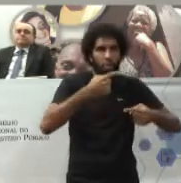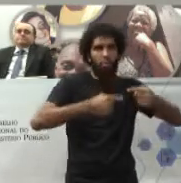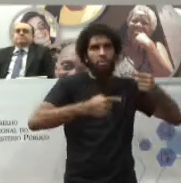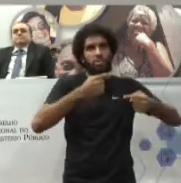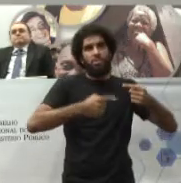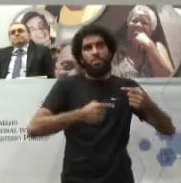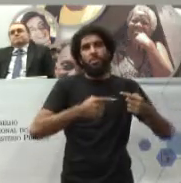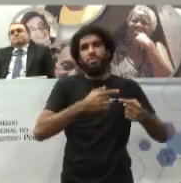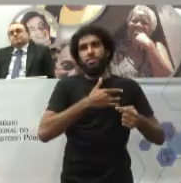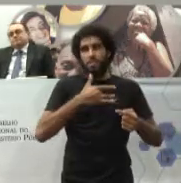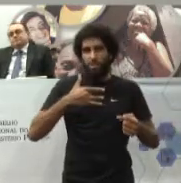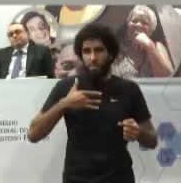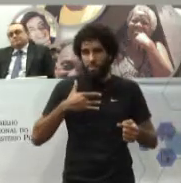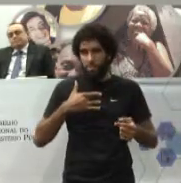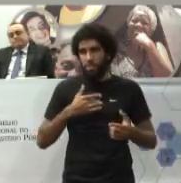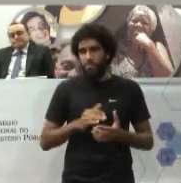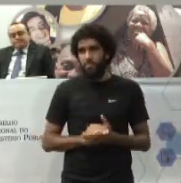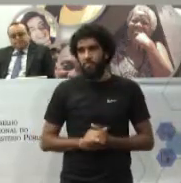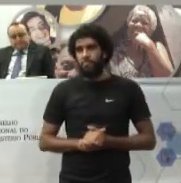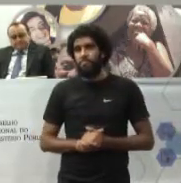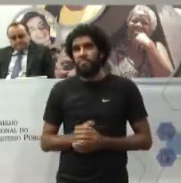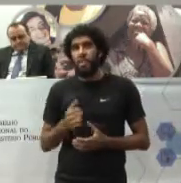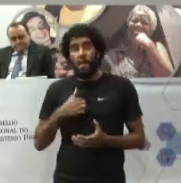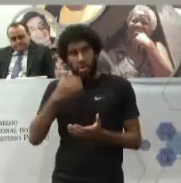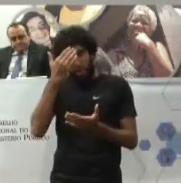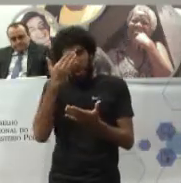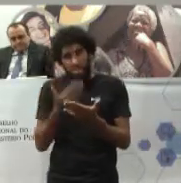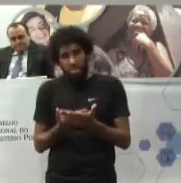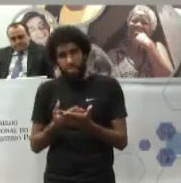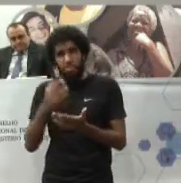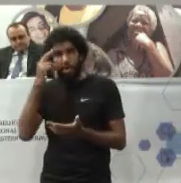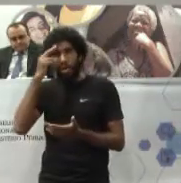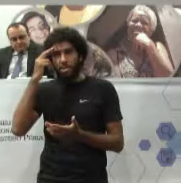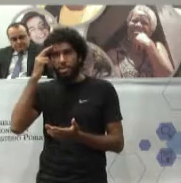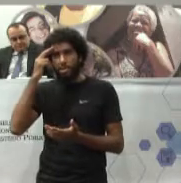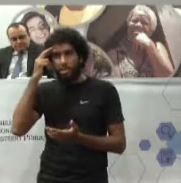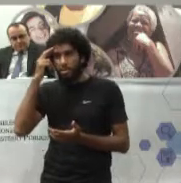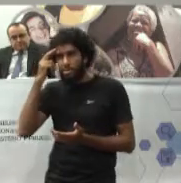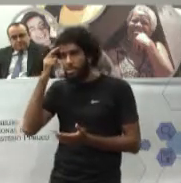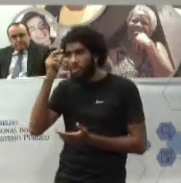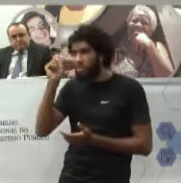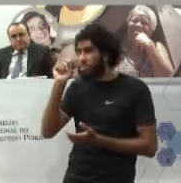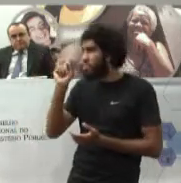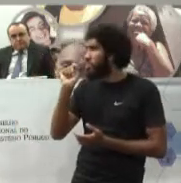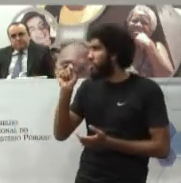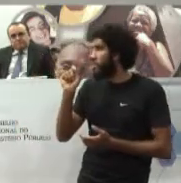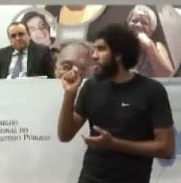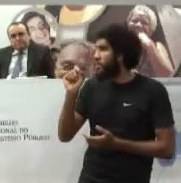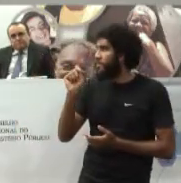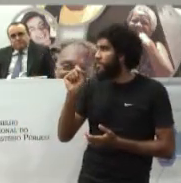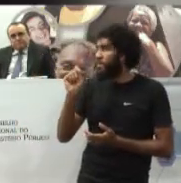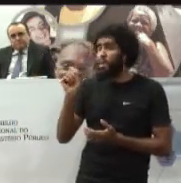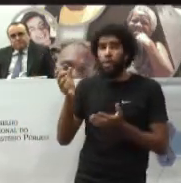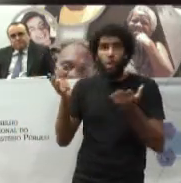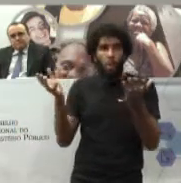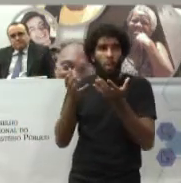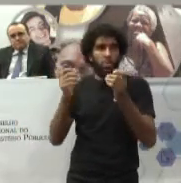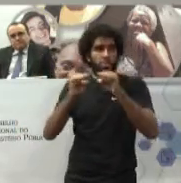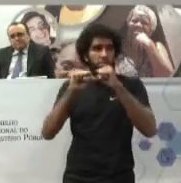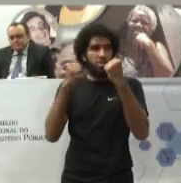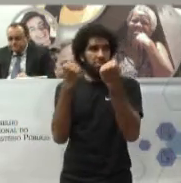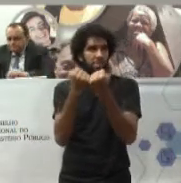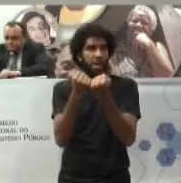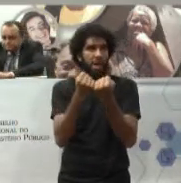acredito é que a as reflexões que esse é que esse fórum aqui traz